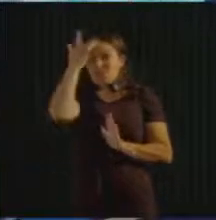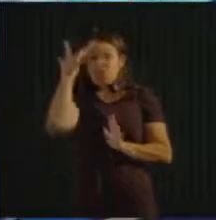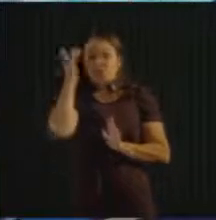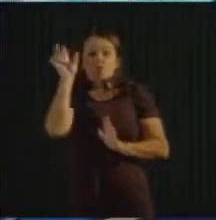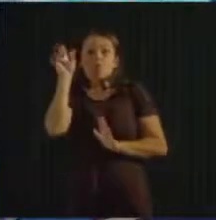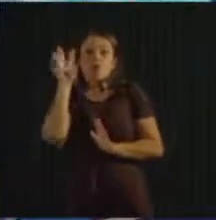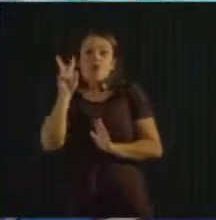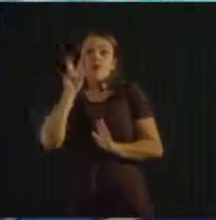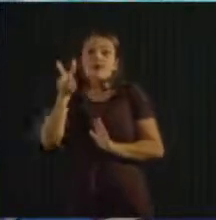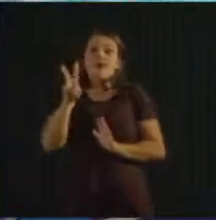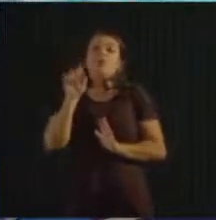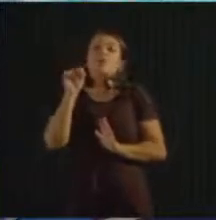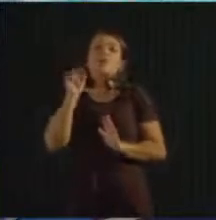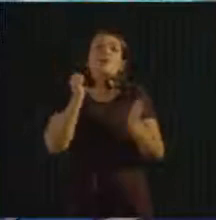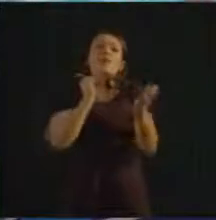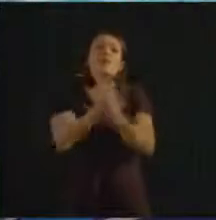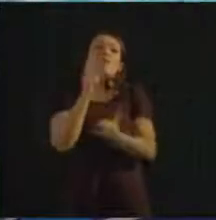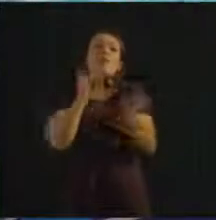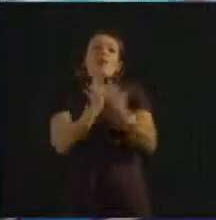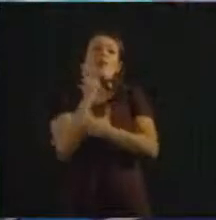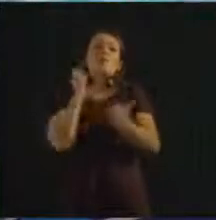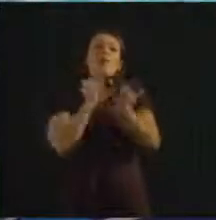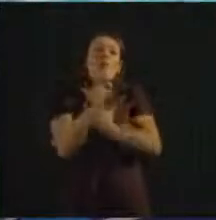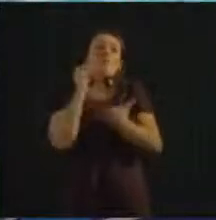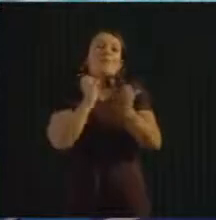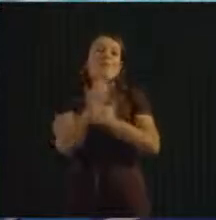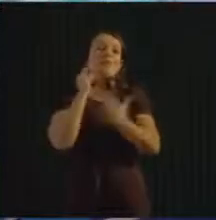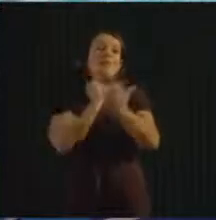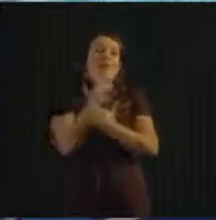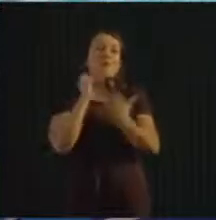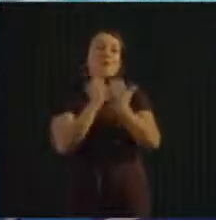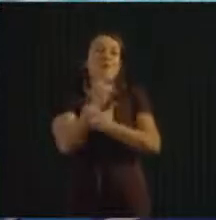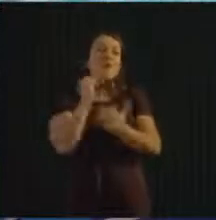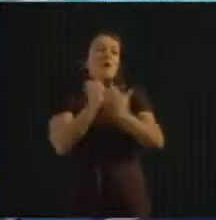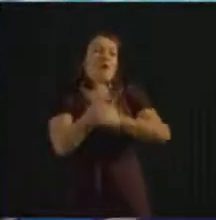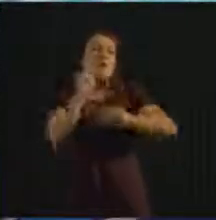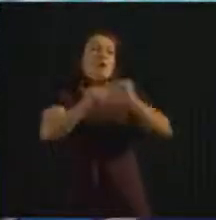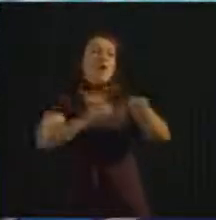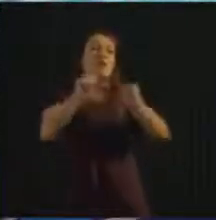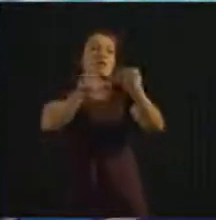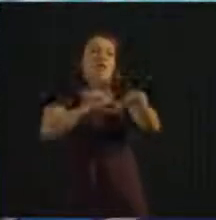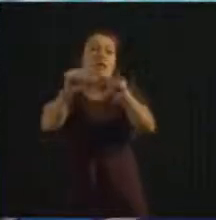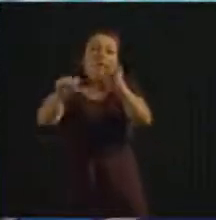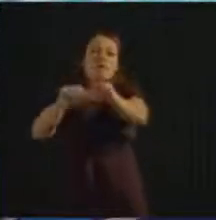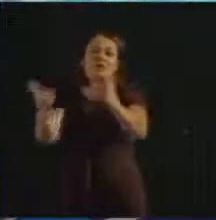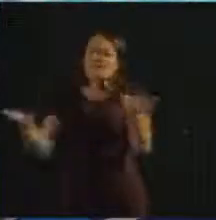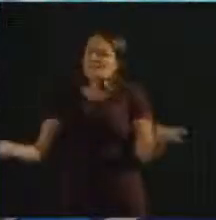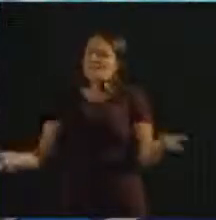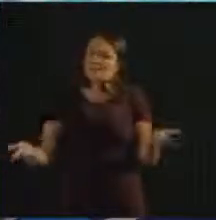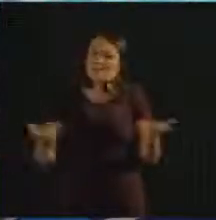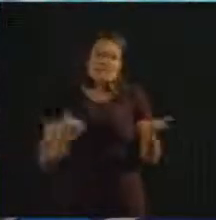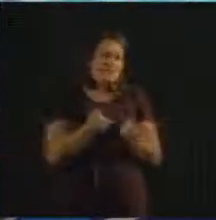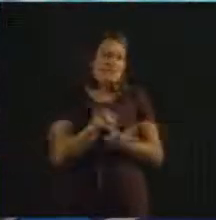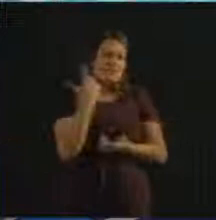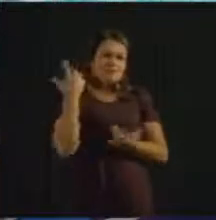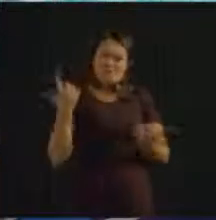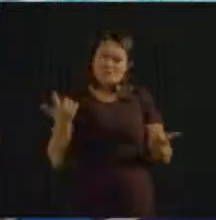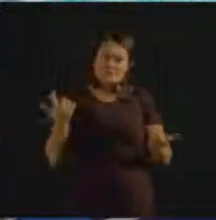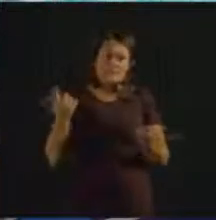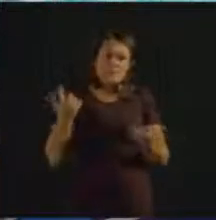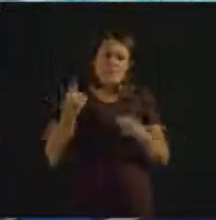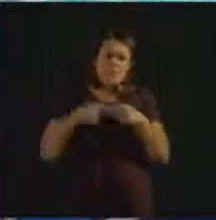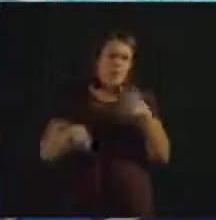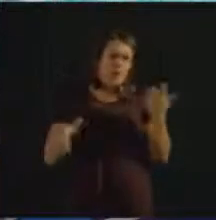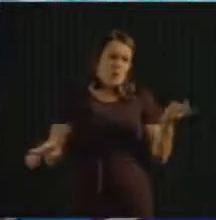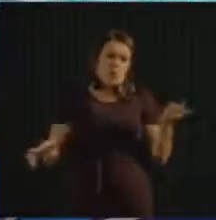Consuma. Compre. Compre. Esse sapato, não. Outro. Um de azul. Compre um outro. Beige. Compre, compre,